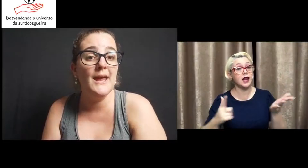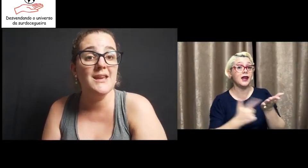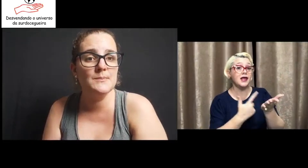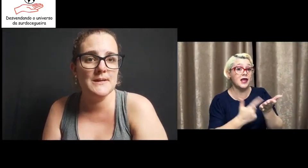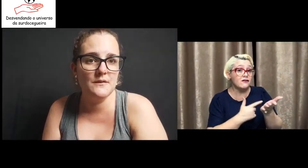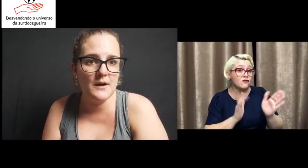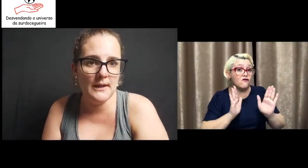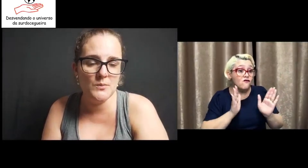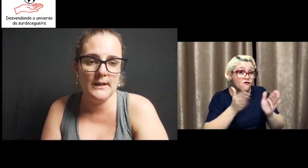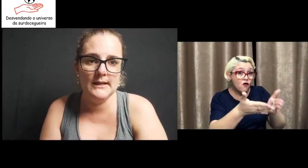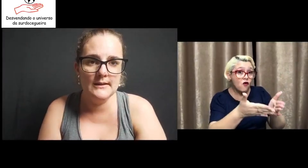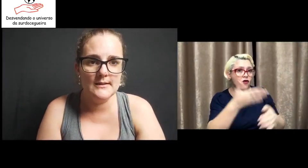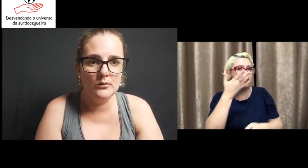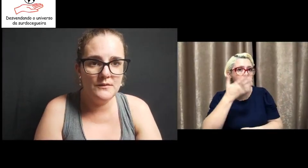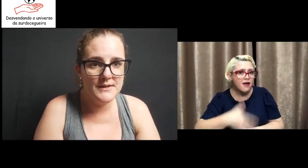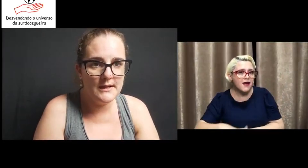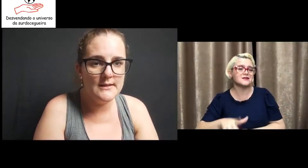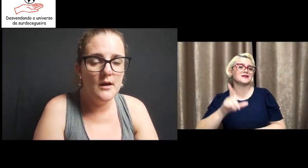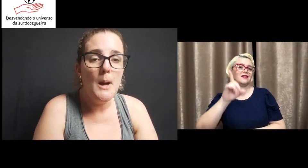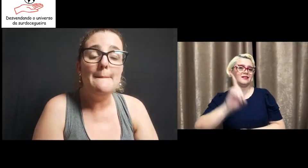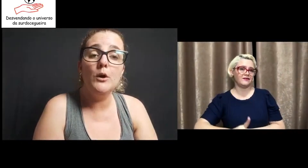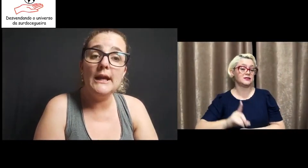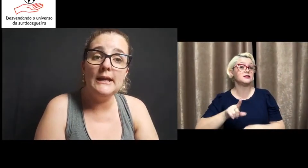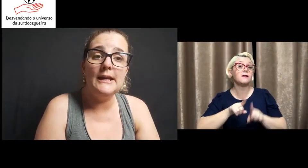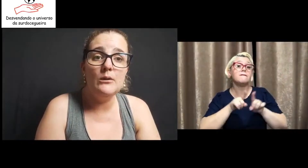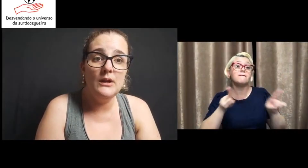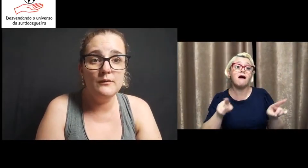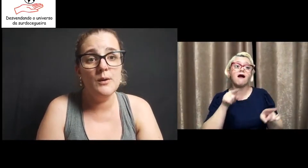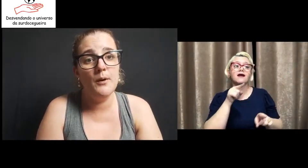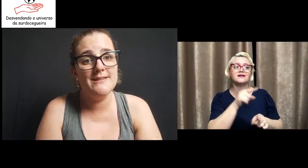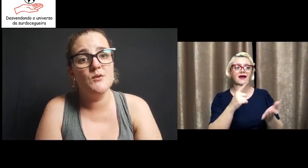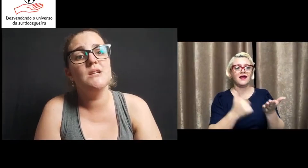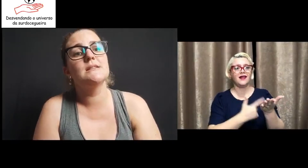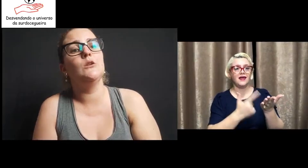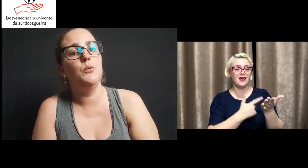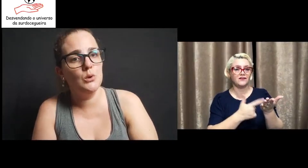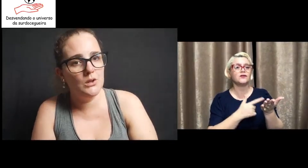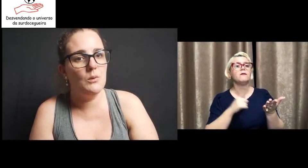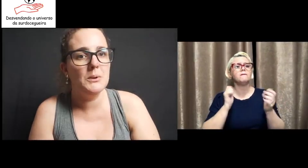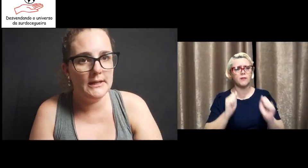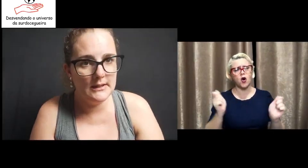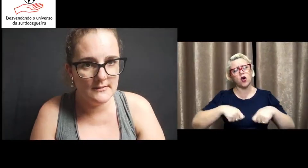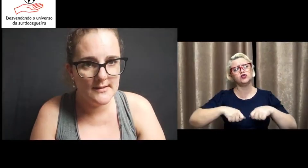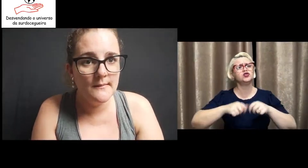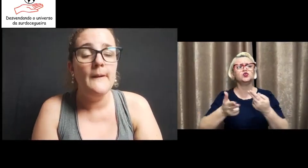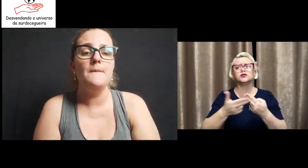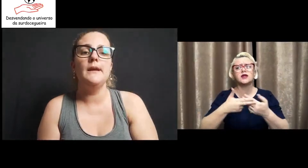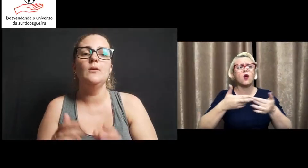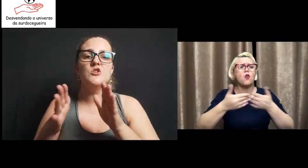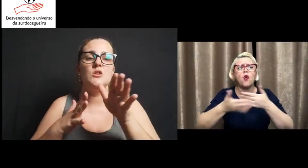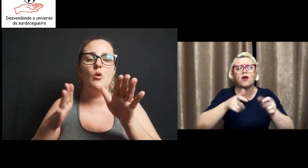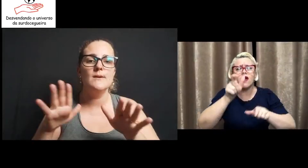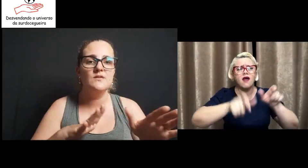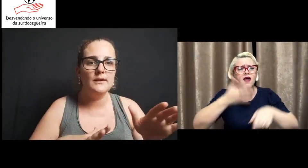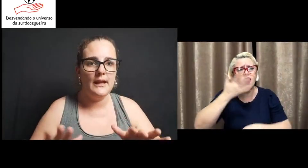feito especificamente para criança com deficiência, porém, ele é um livro que pode ser utilizado por toda e qualquer criança, né? Então,